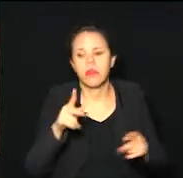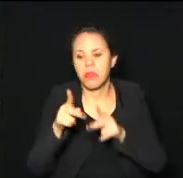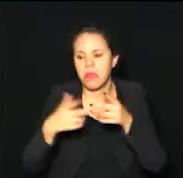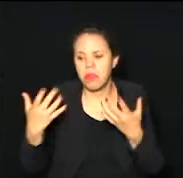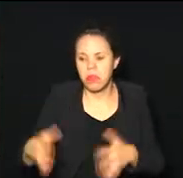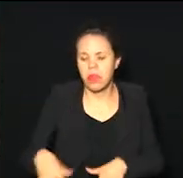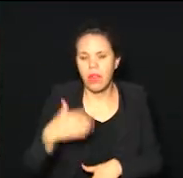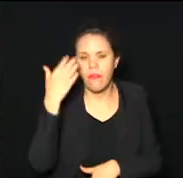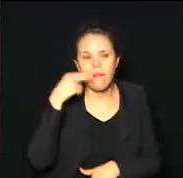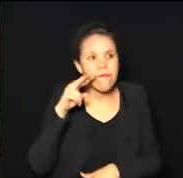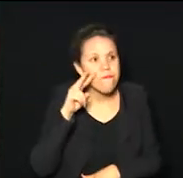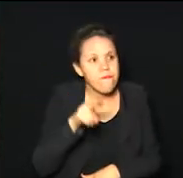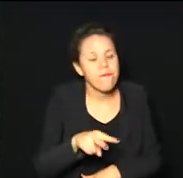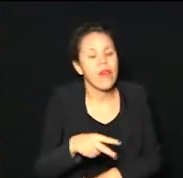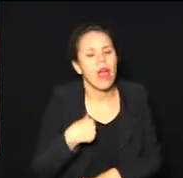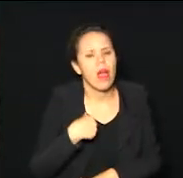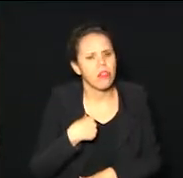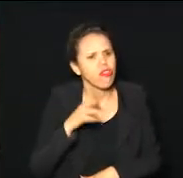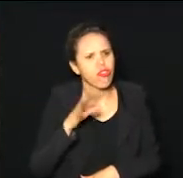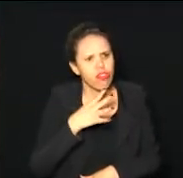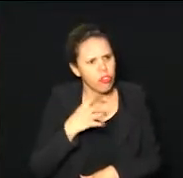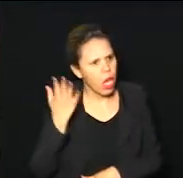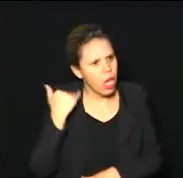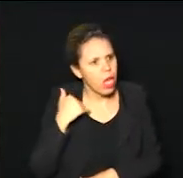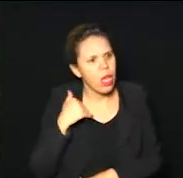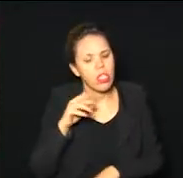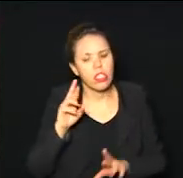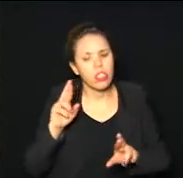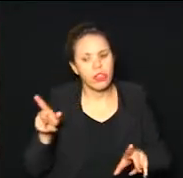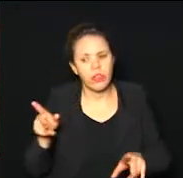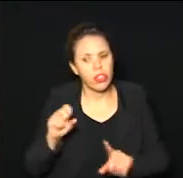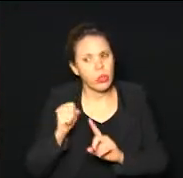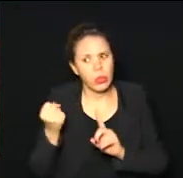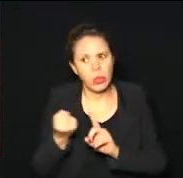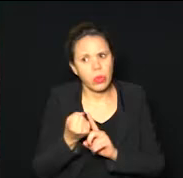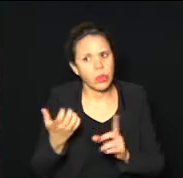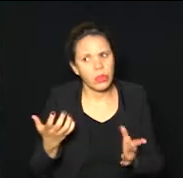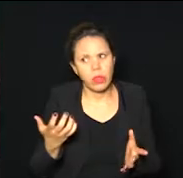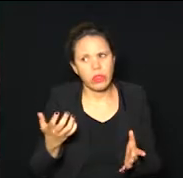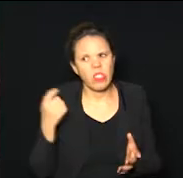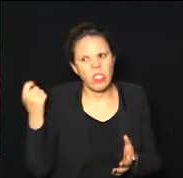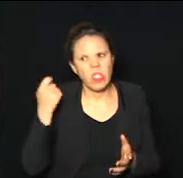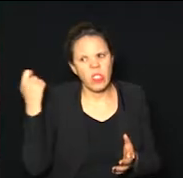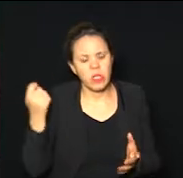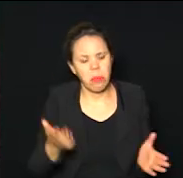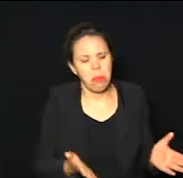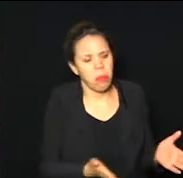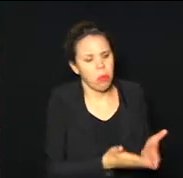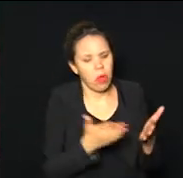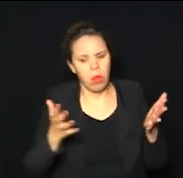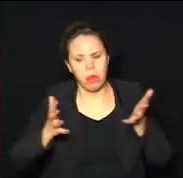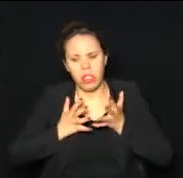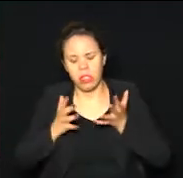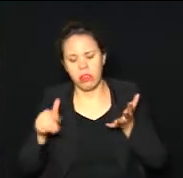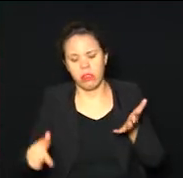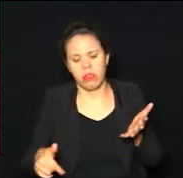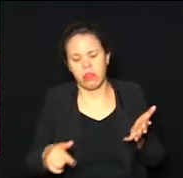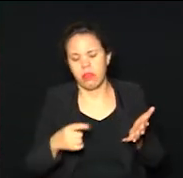ver, porque todos nós já conhecíamos, né, essa diferença social gravíssima que o nosso país tem,